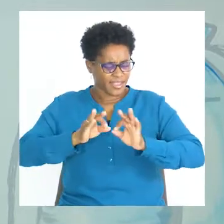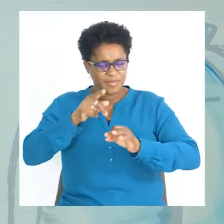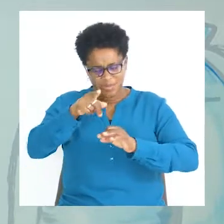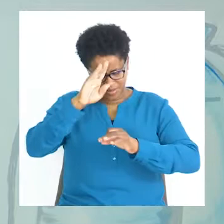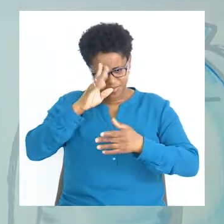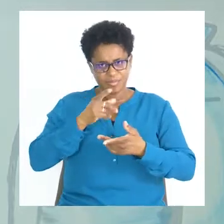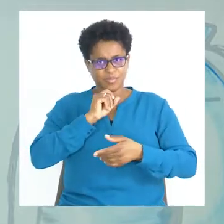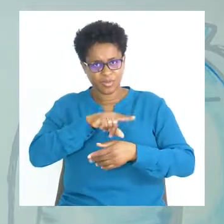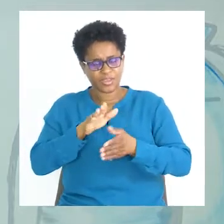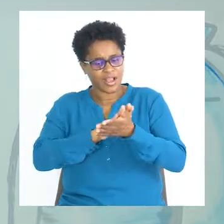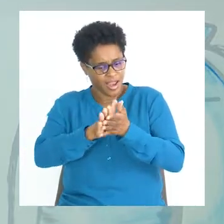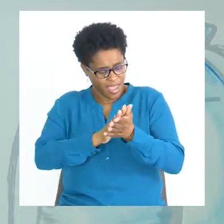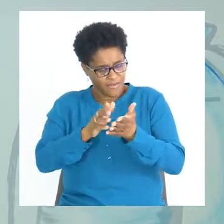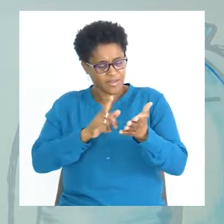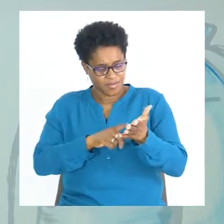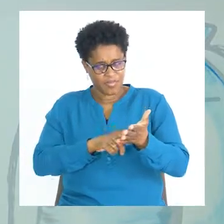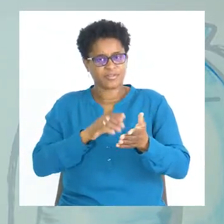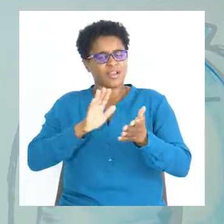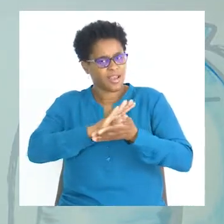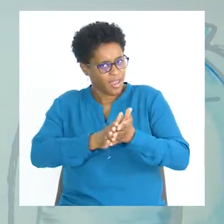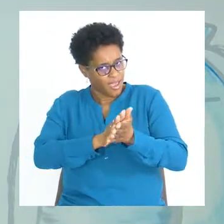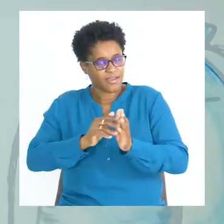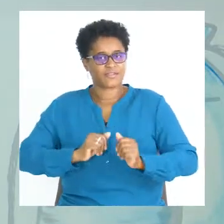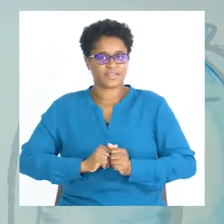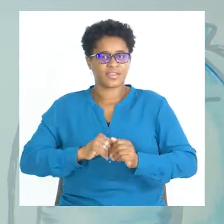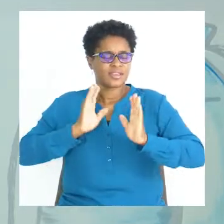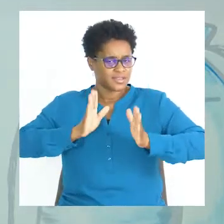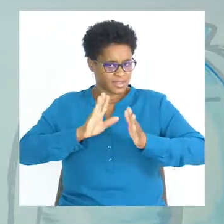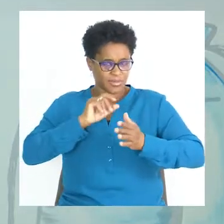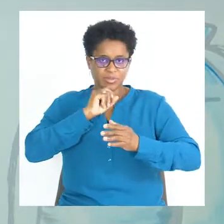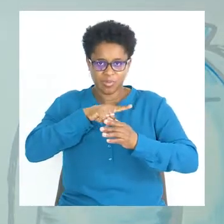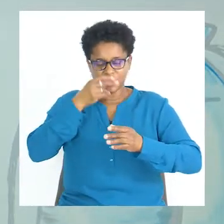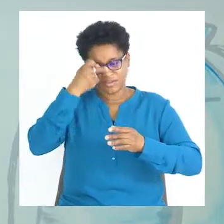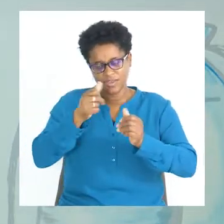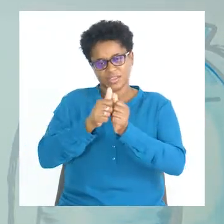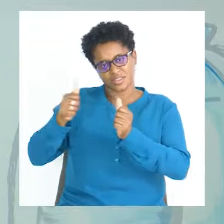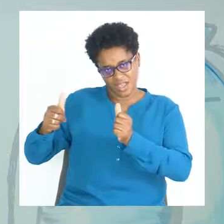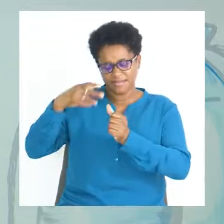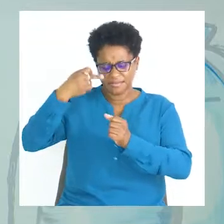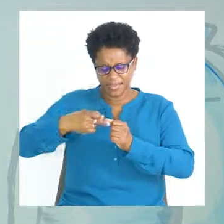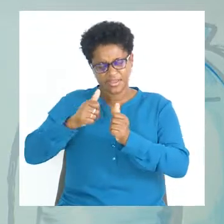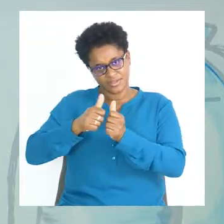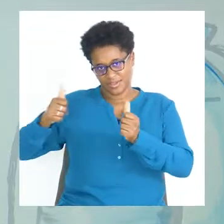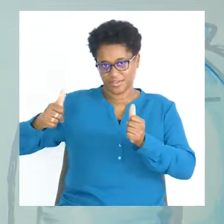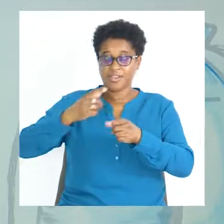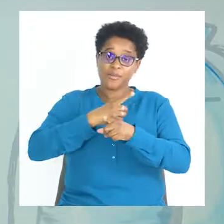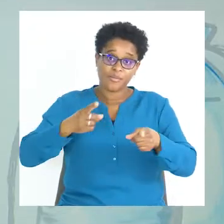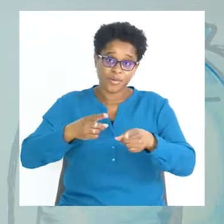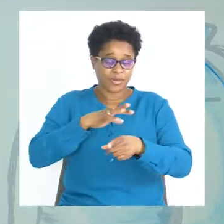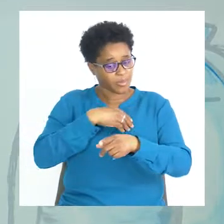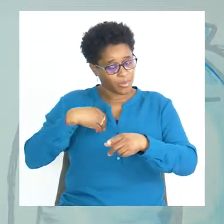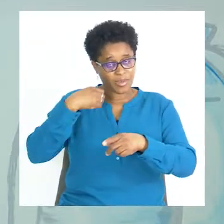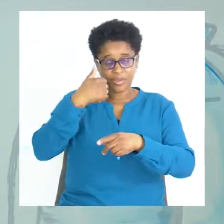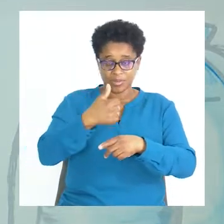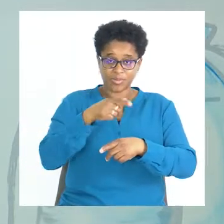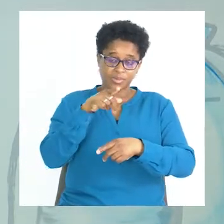Sempre que puderes, lavar as mãos, lave-as. Sempre que puderes ficar distante, fica. Porque é para o teu